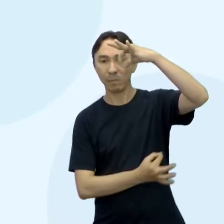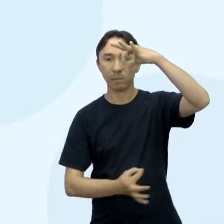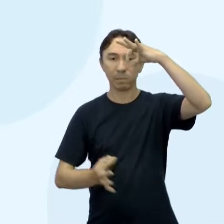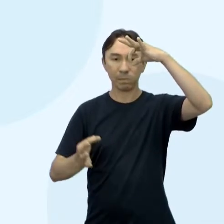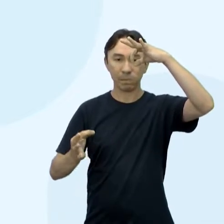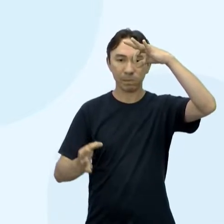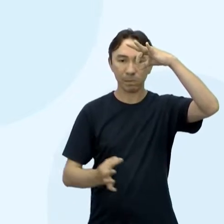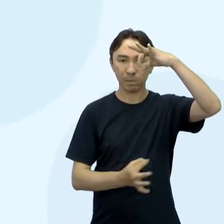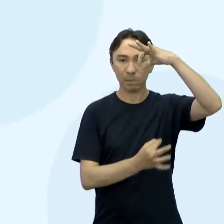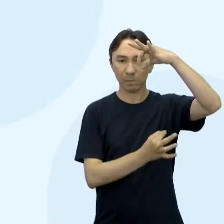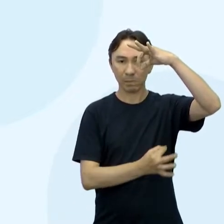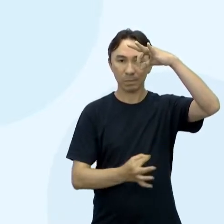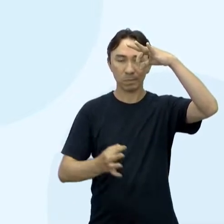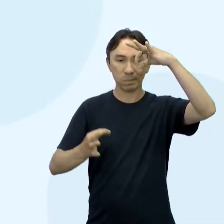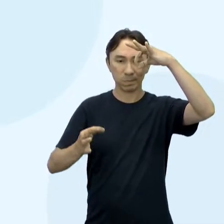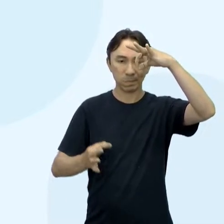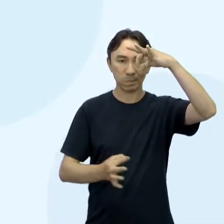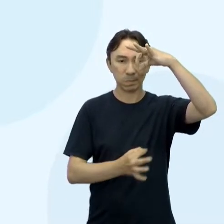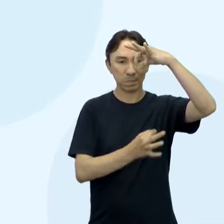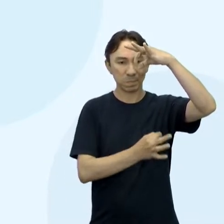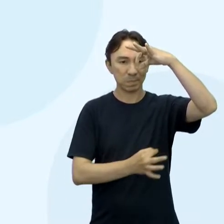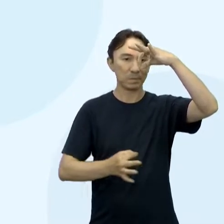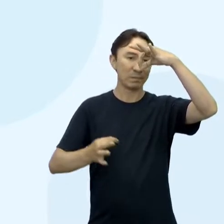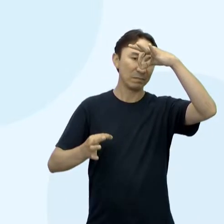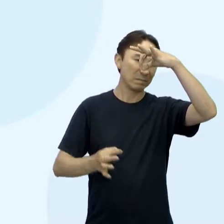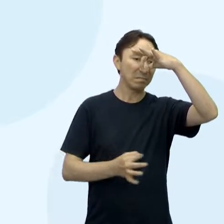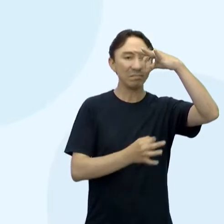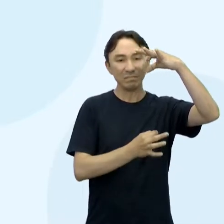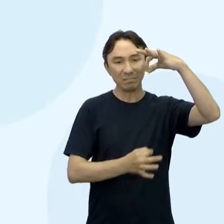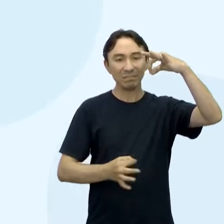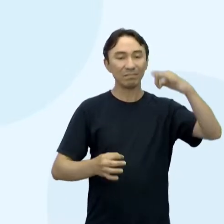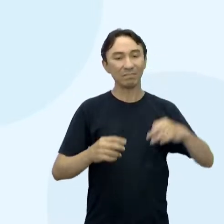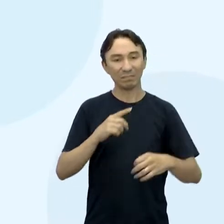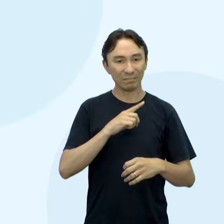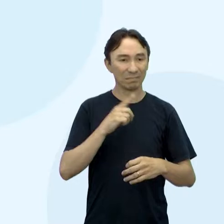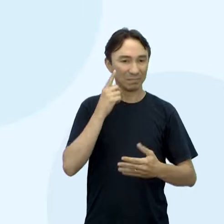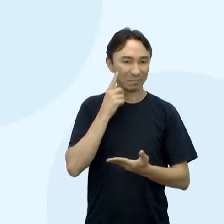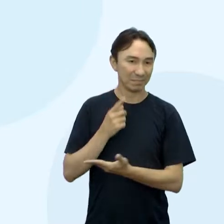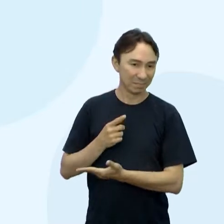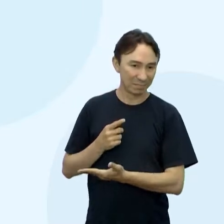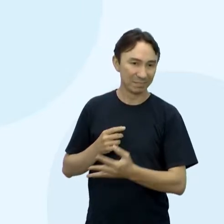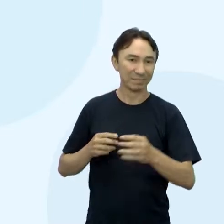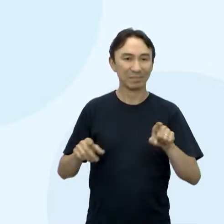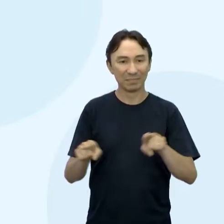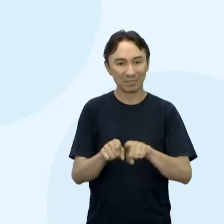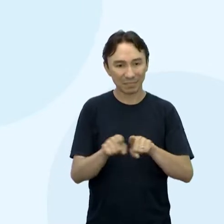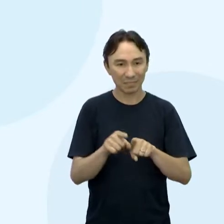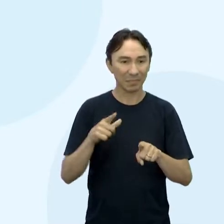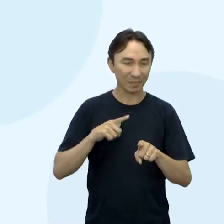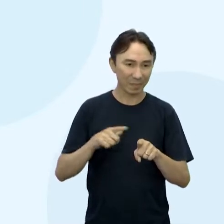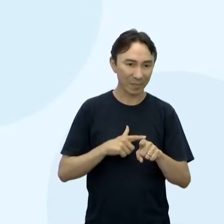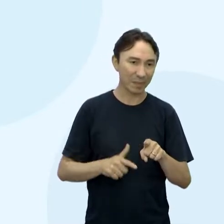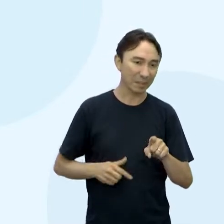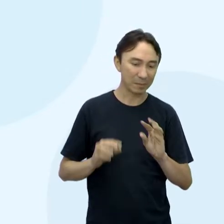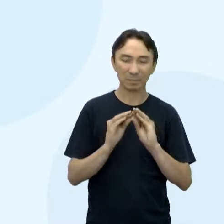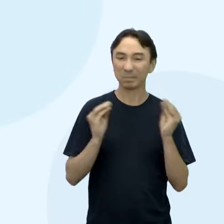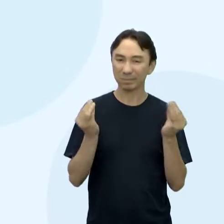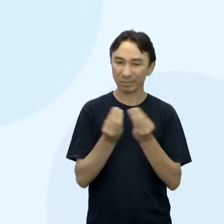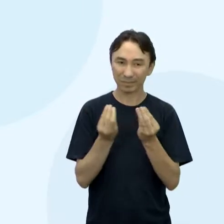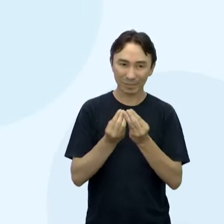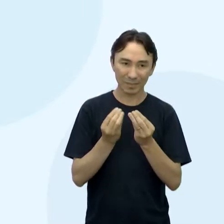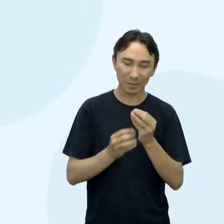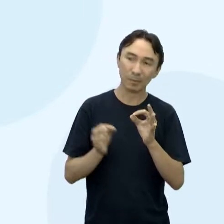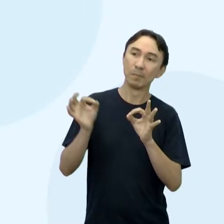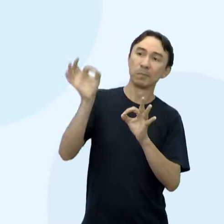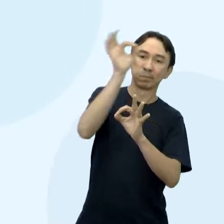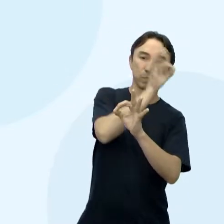gifzinho mostra o movimento aqui de 4 partículas se movimentando em torno de um ponto fixo aqui. Aqui embaixo tem a distância